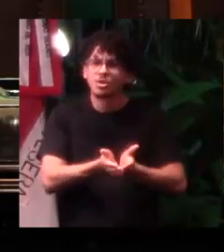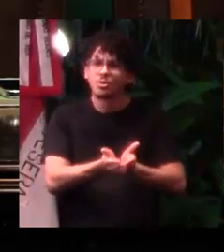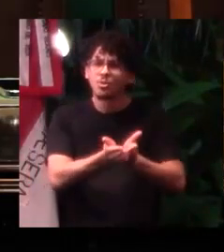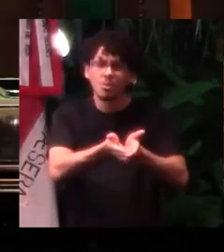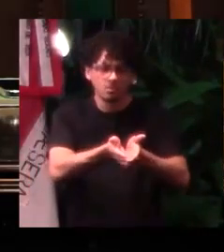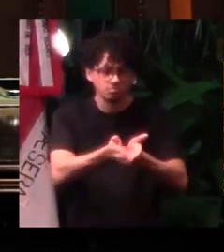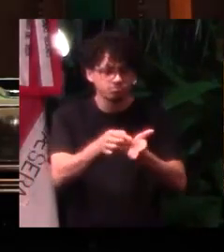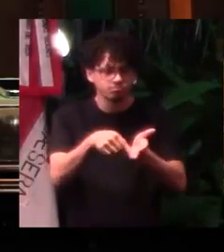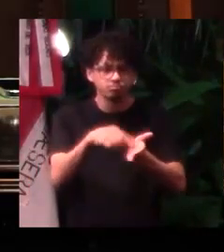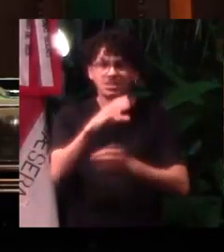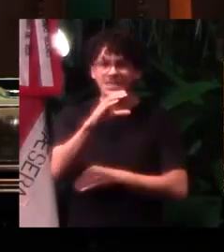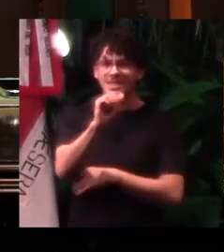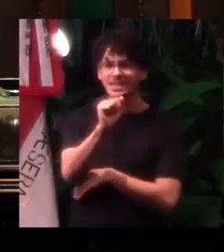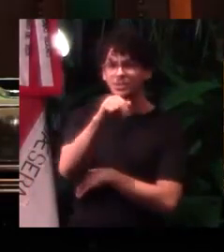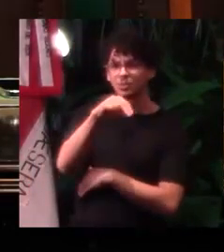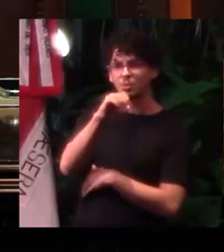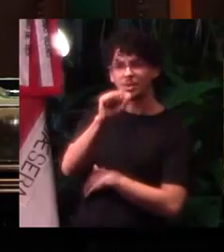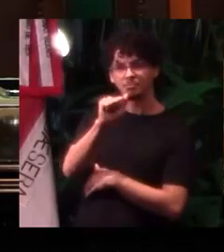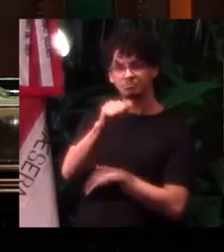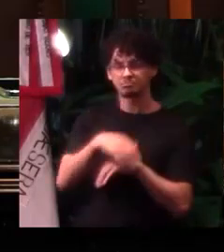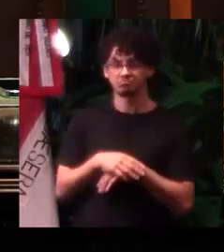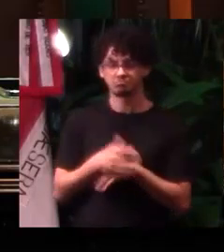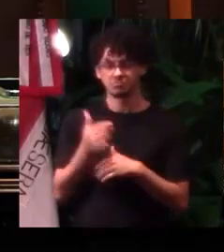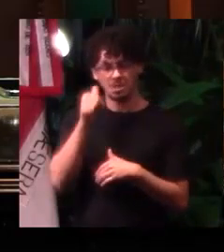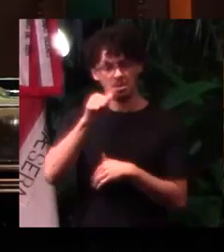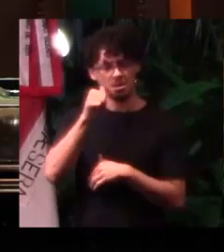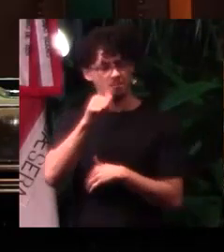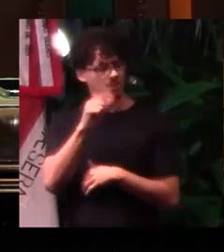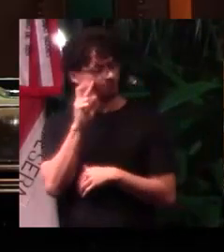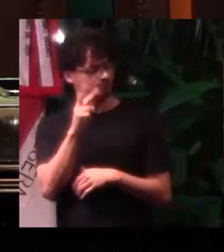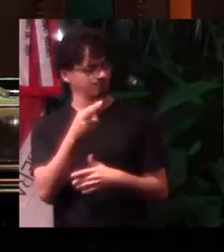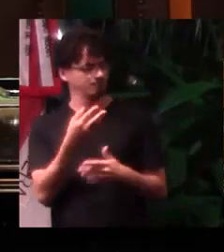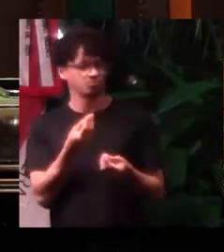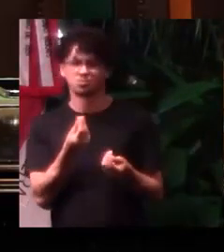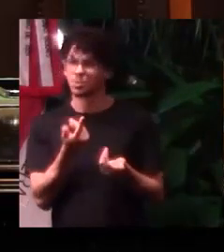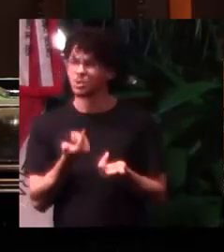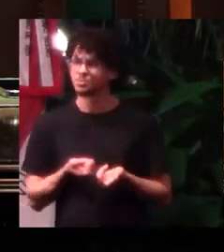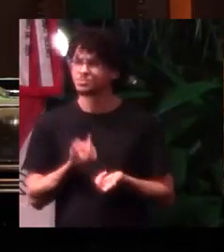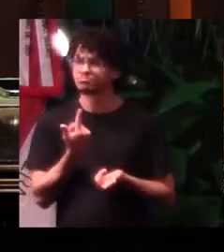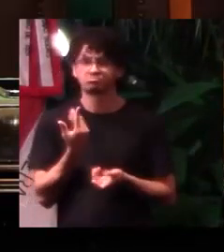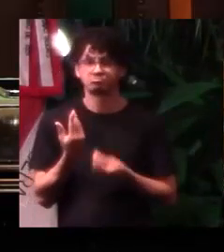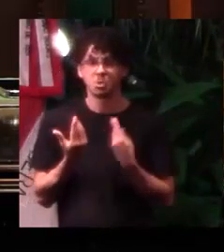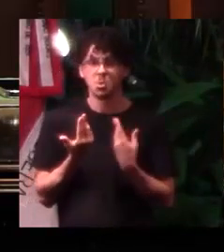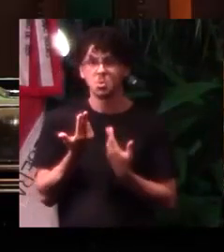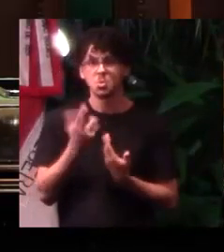bem aquilo. O marido nunca tinha sido pescador, nem nada